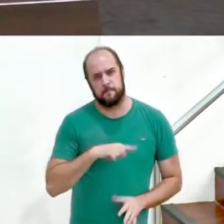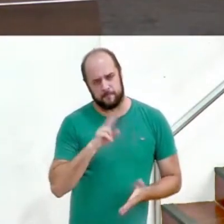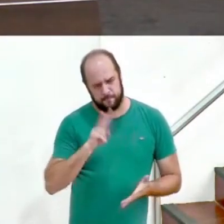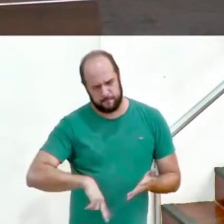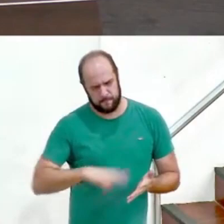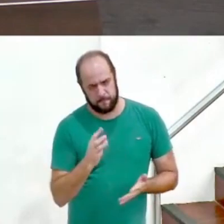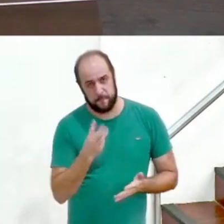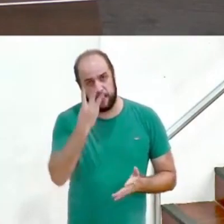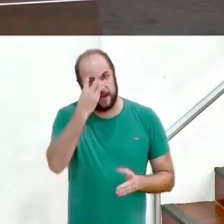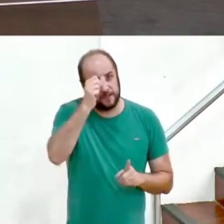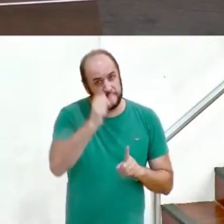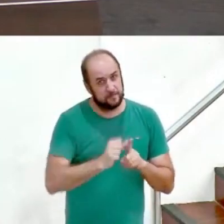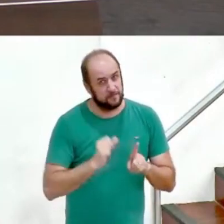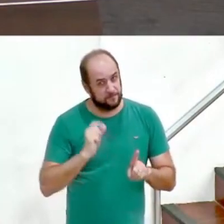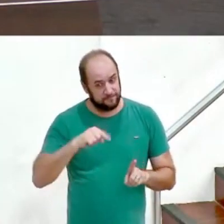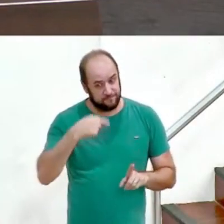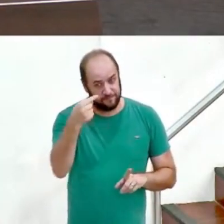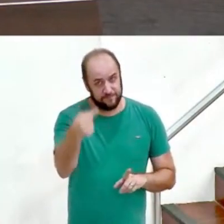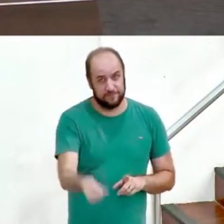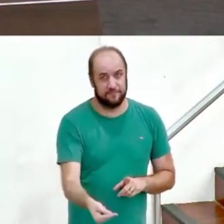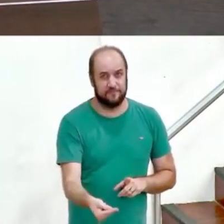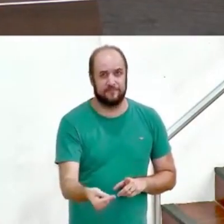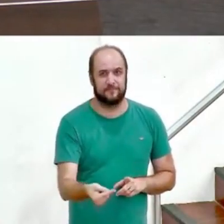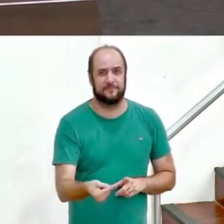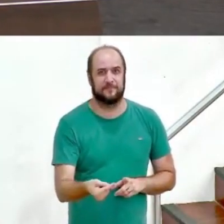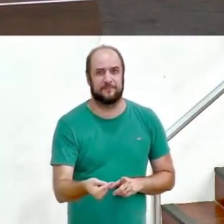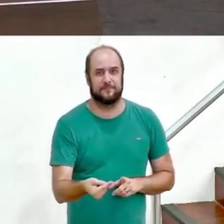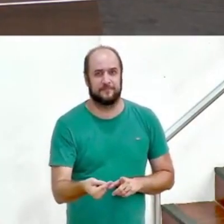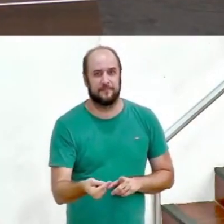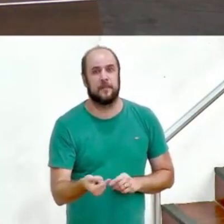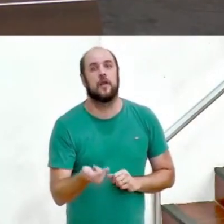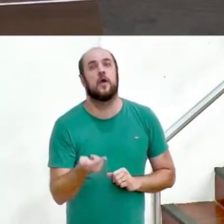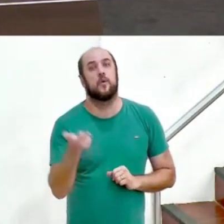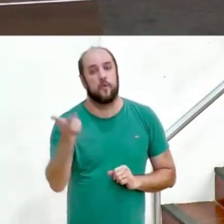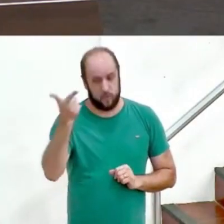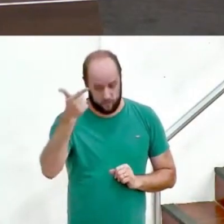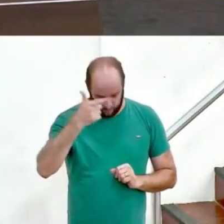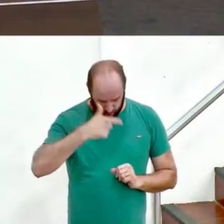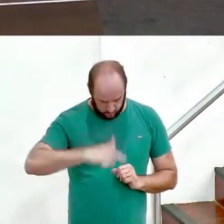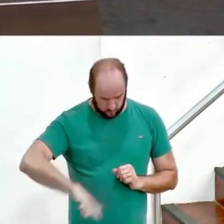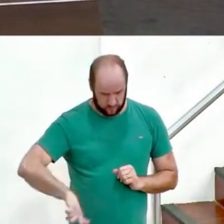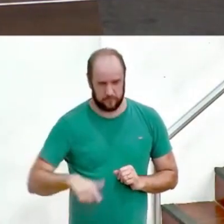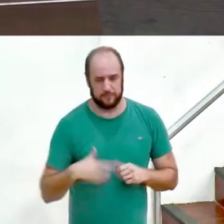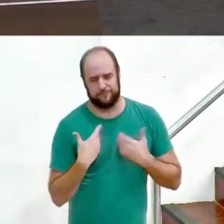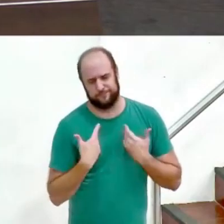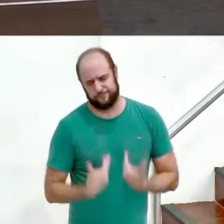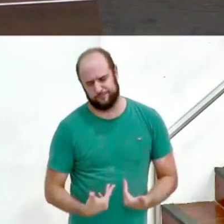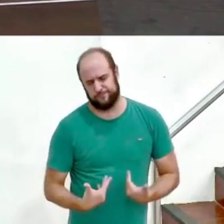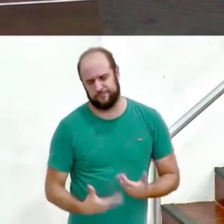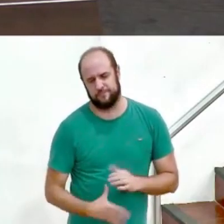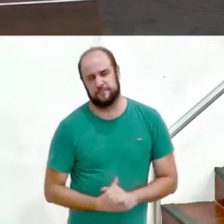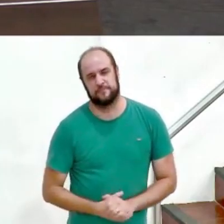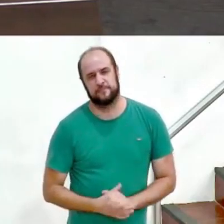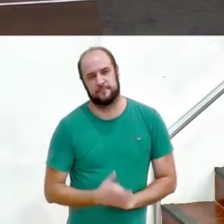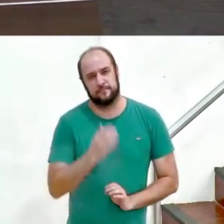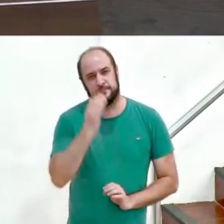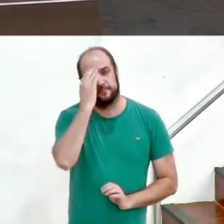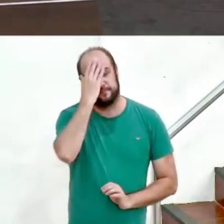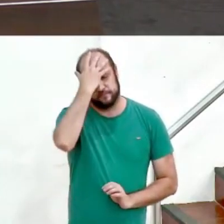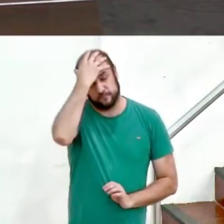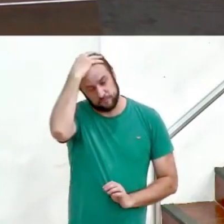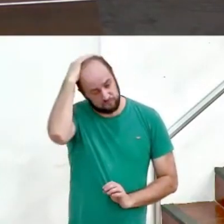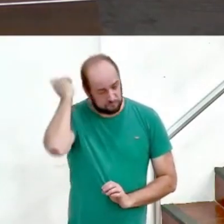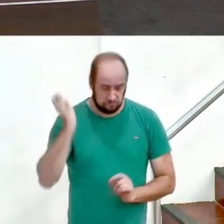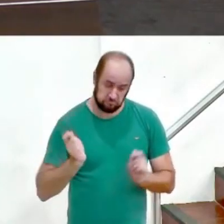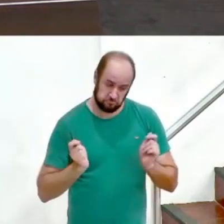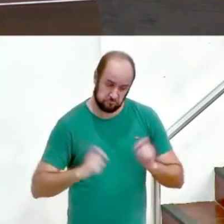menos de 3 meses depois, eles novamente estão desanimados. Talvez